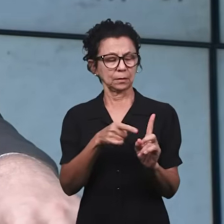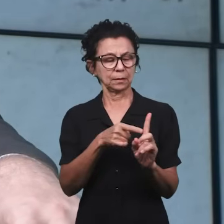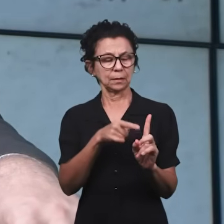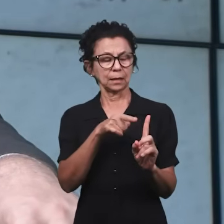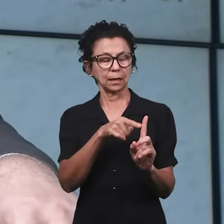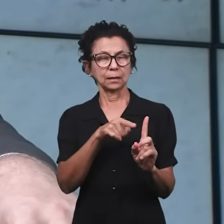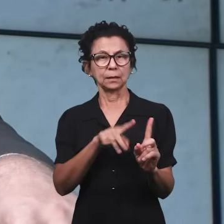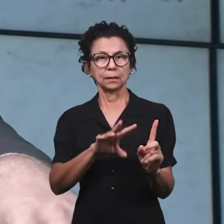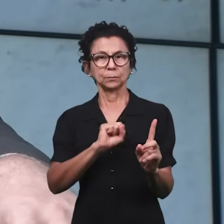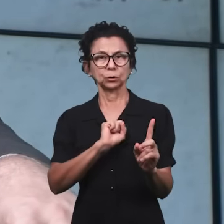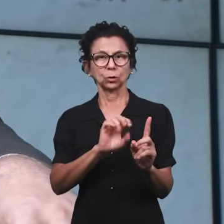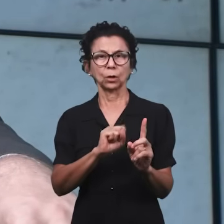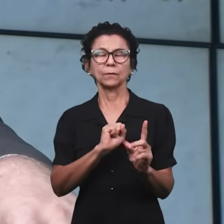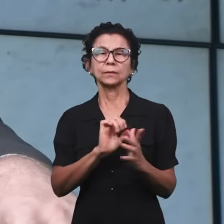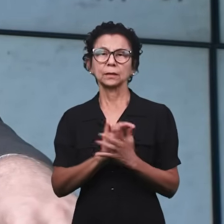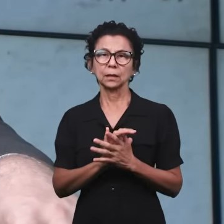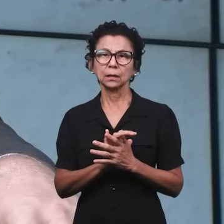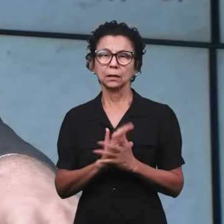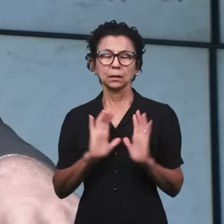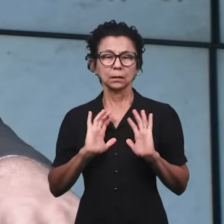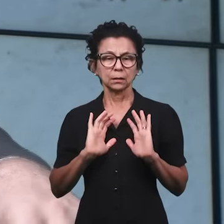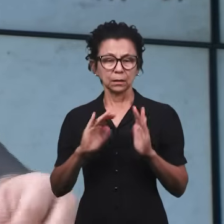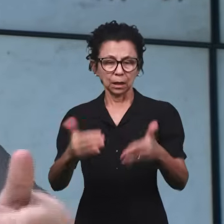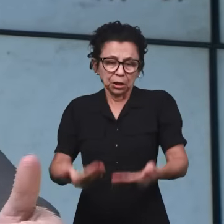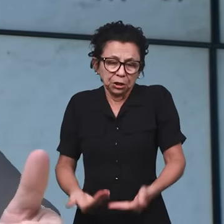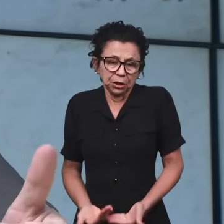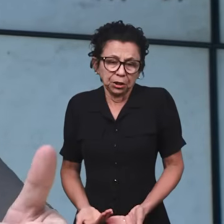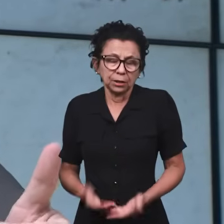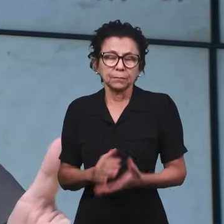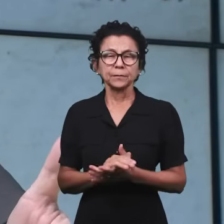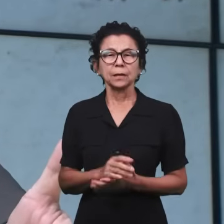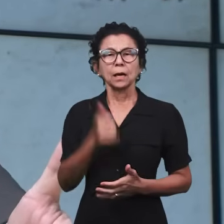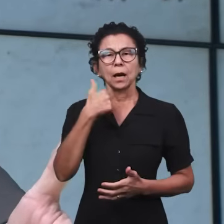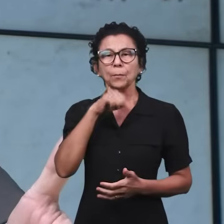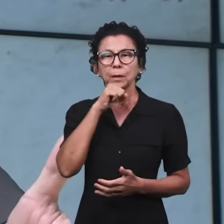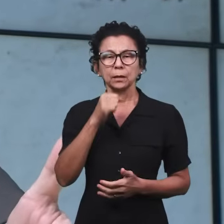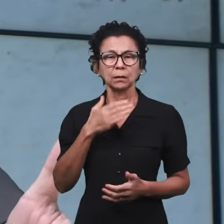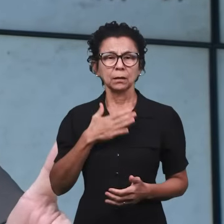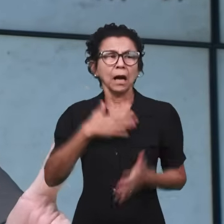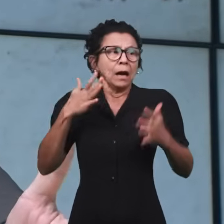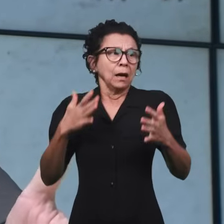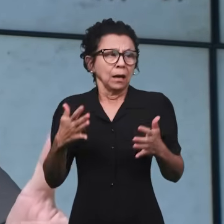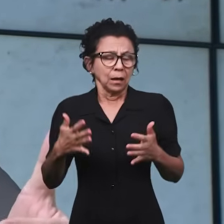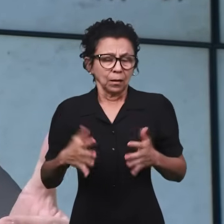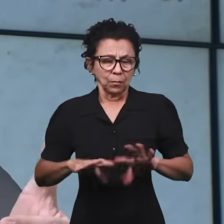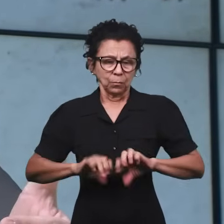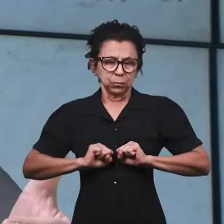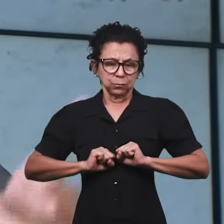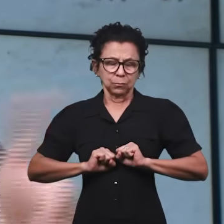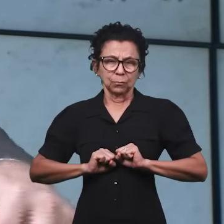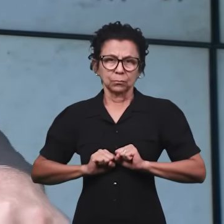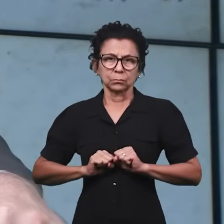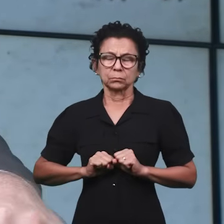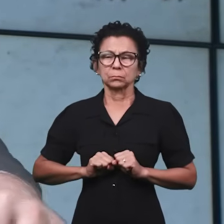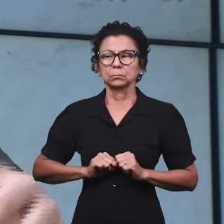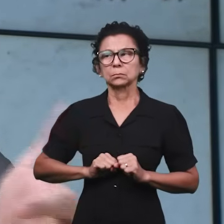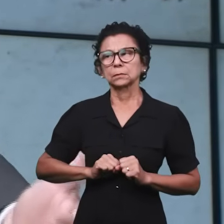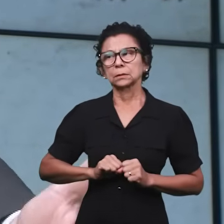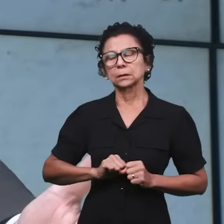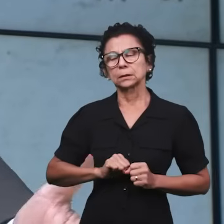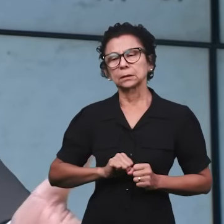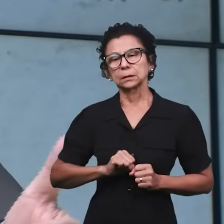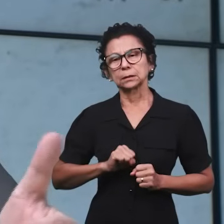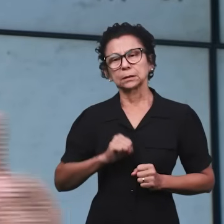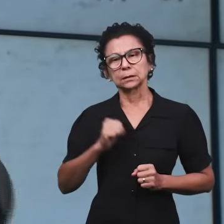ela absorve todos os estímulos que a mãe recebe. Então, um susto, uma vida conturbada, uma vida calma, né,